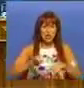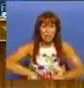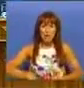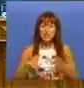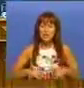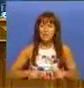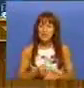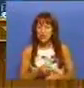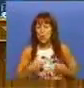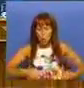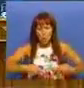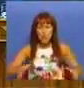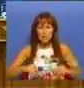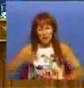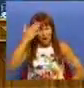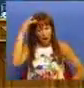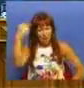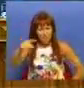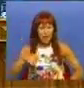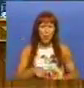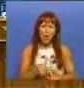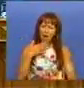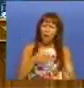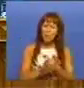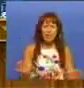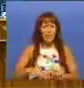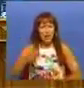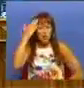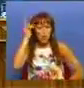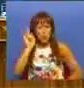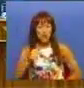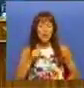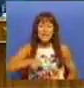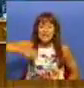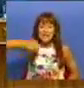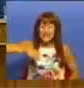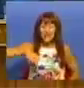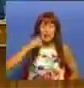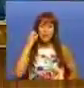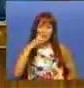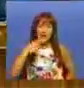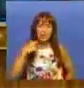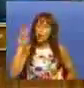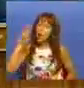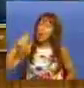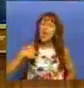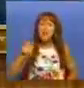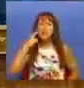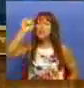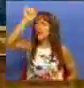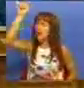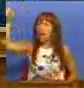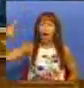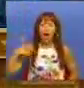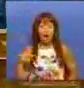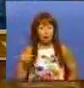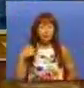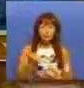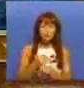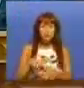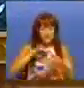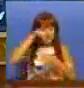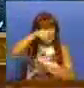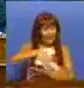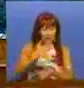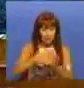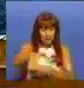mas têm um consumo mais consciente e uma utilização mais consciente dos sacos de plástico e olhar para as experiências que existem e trabalhar a partir